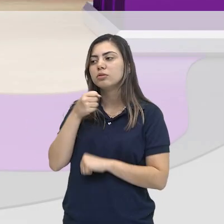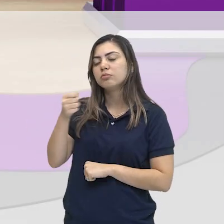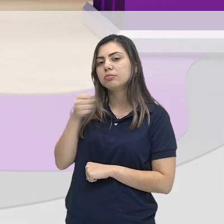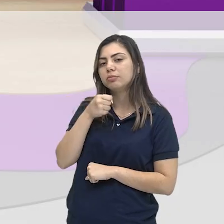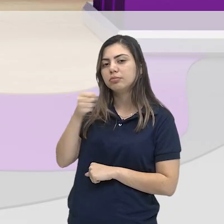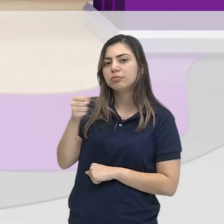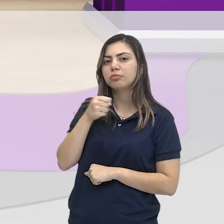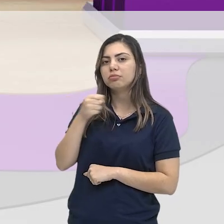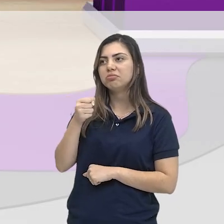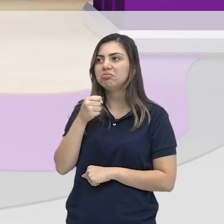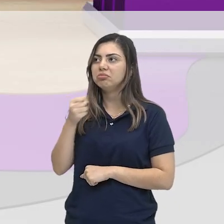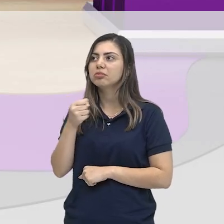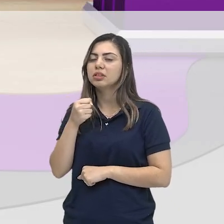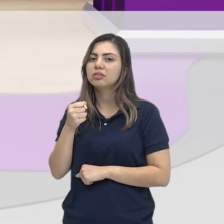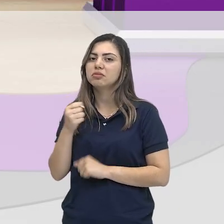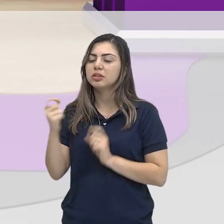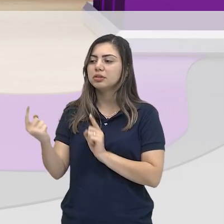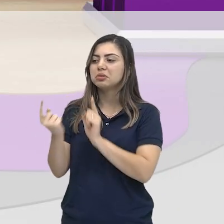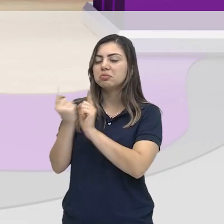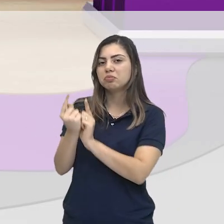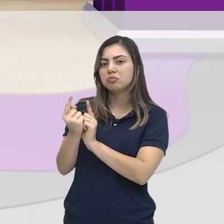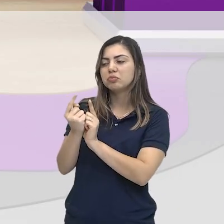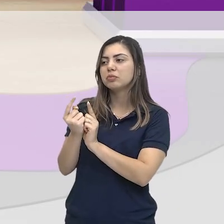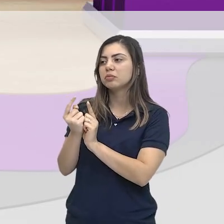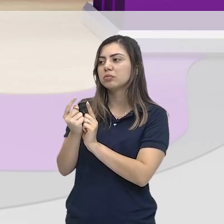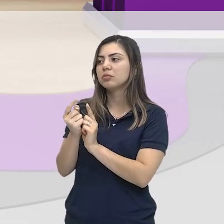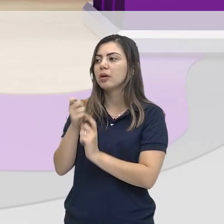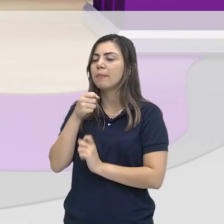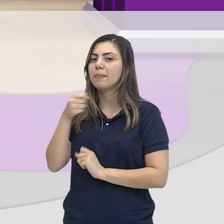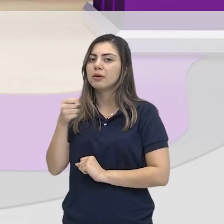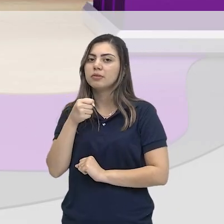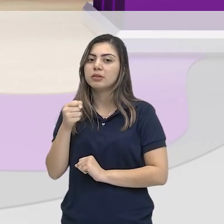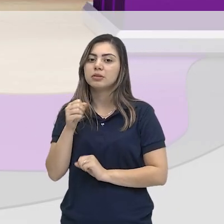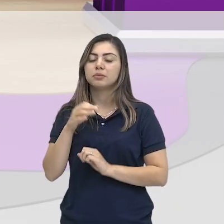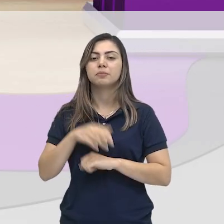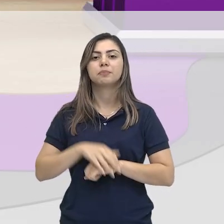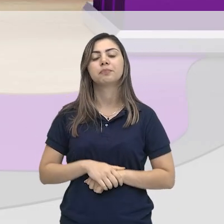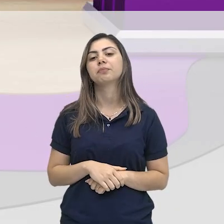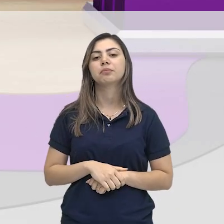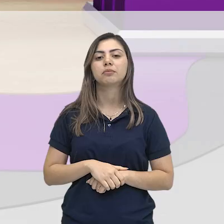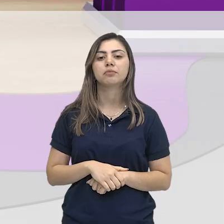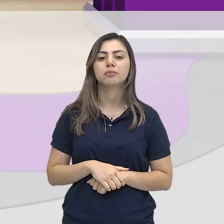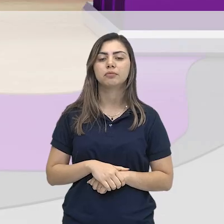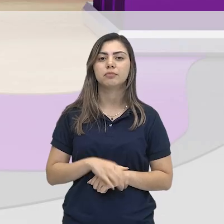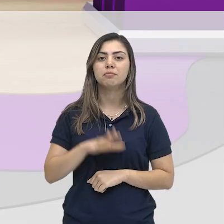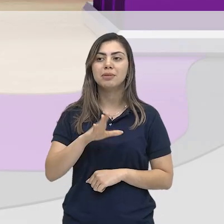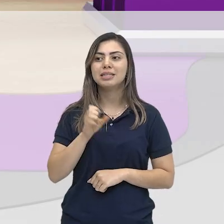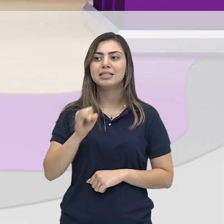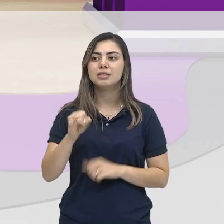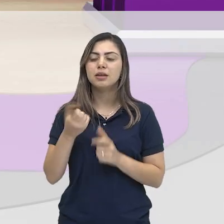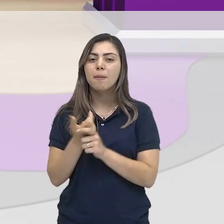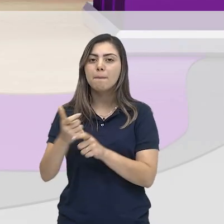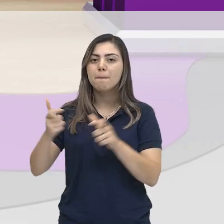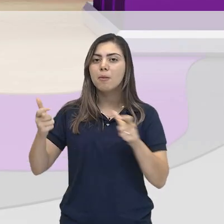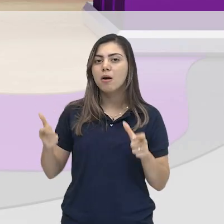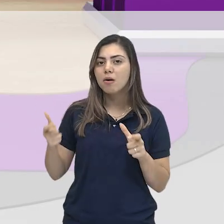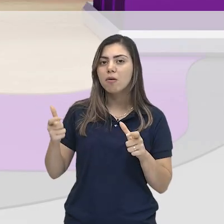né, boca a boca, cara a cara. E se tratando de conjuntos um tanto mais